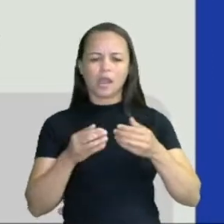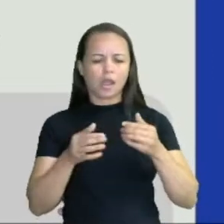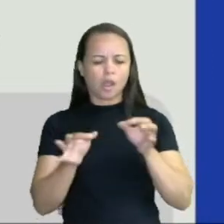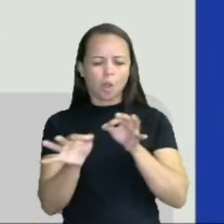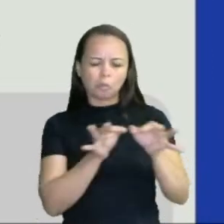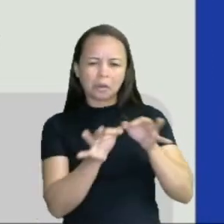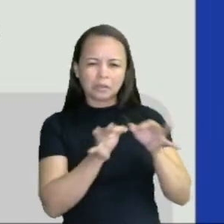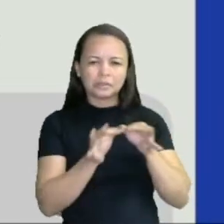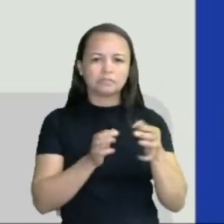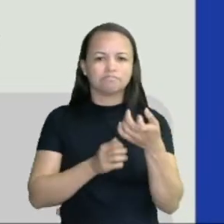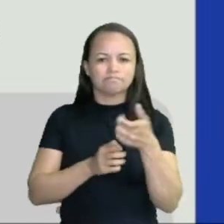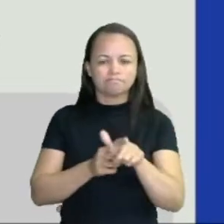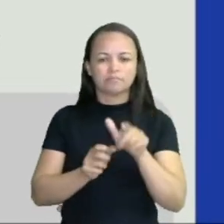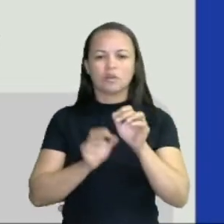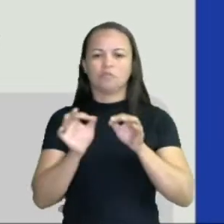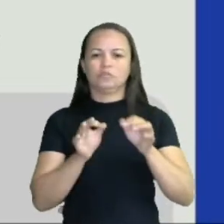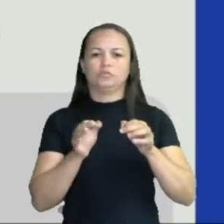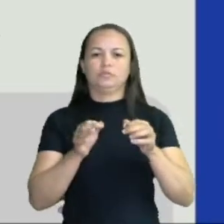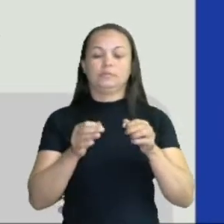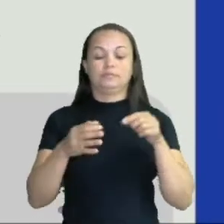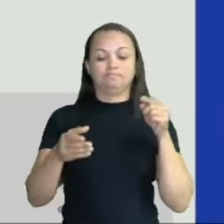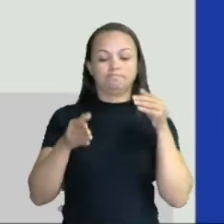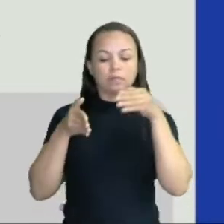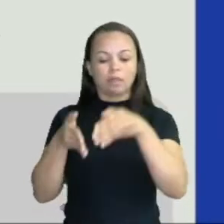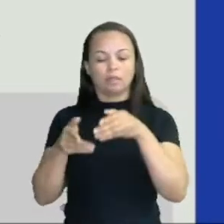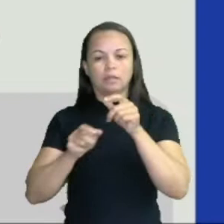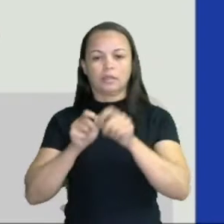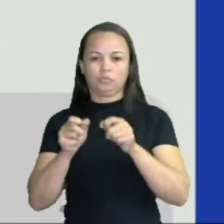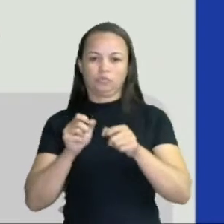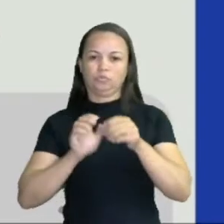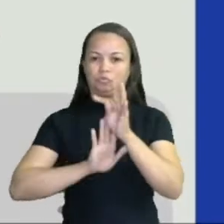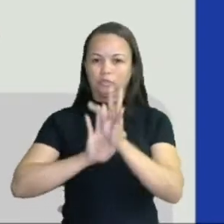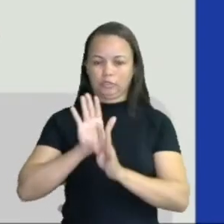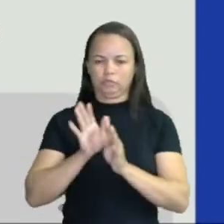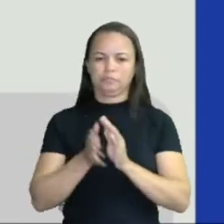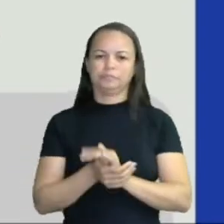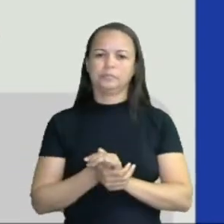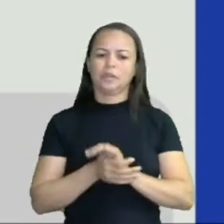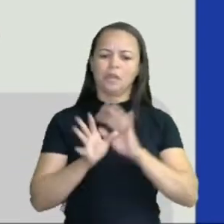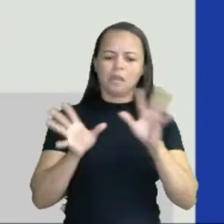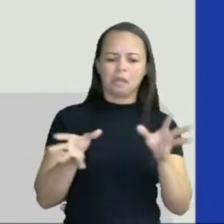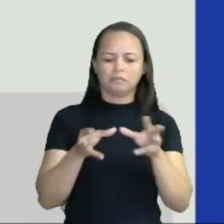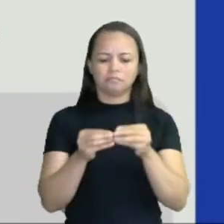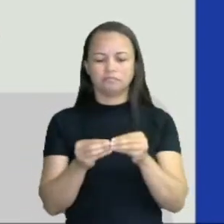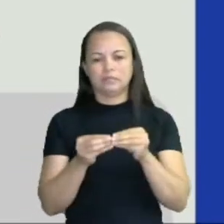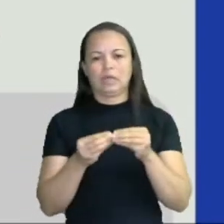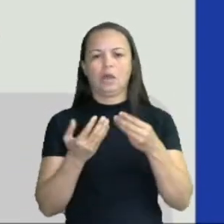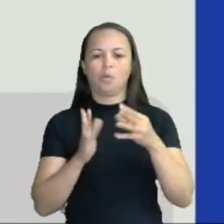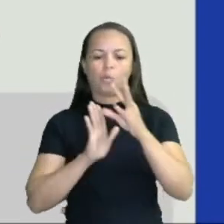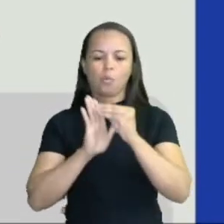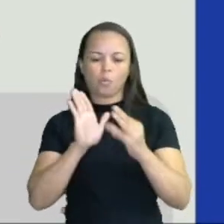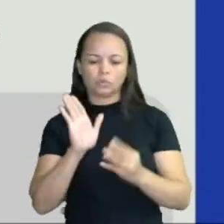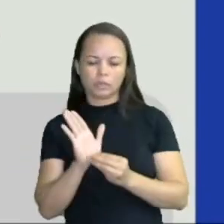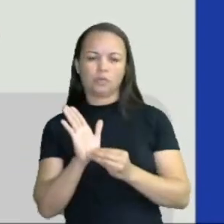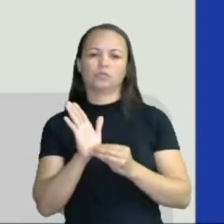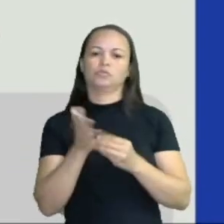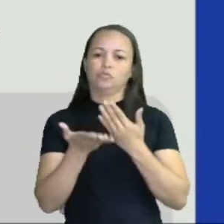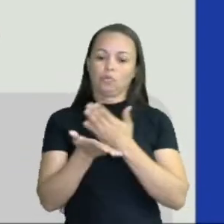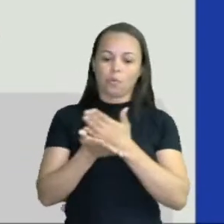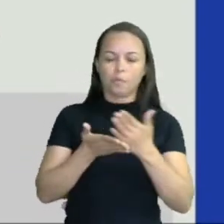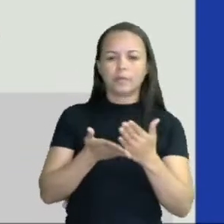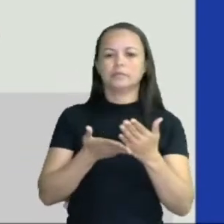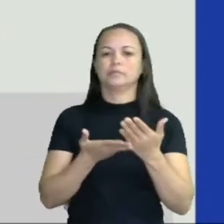reconstrução dos sentidos dos textos de divulgação científica. E revisar aí um conteúdo dos anos iniciais do